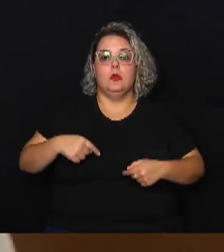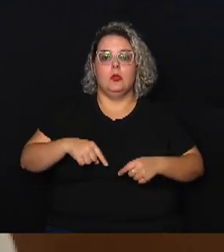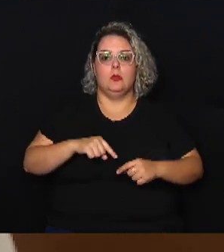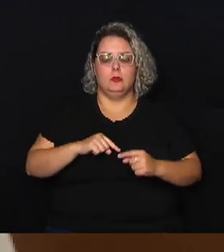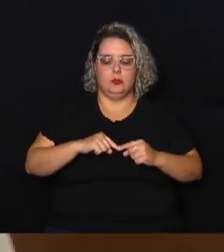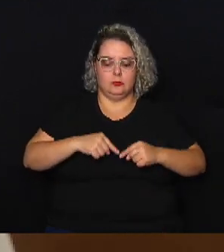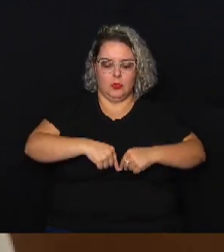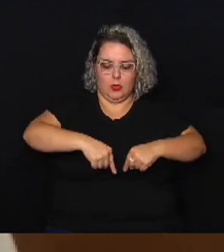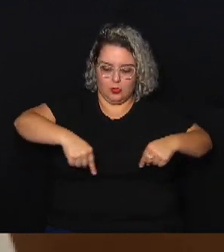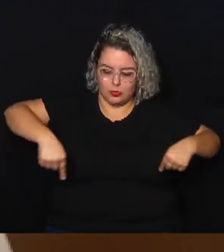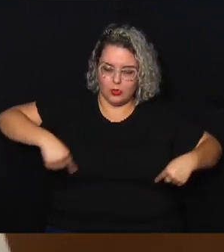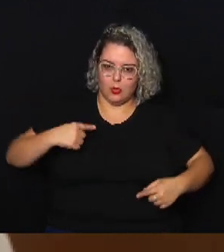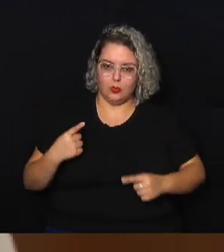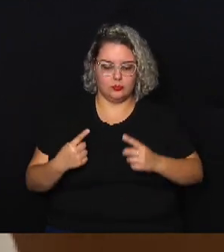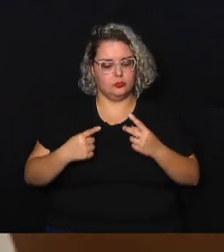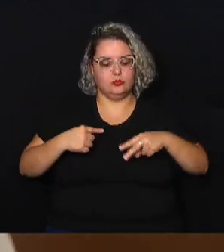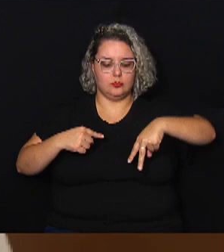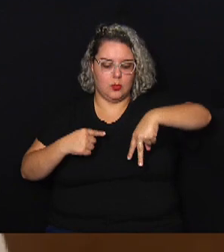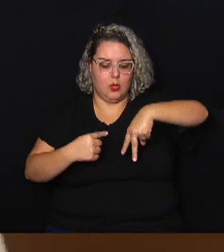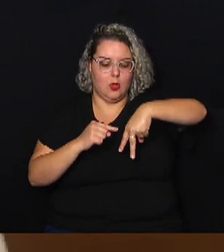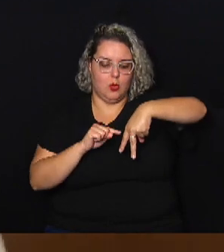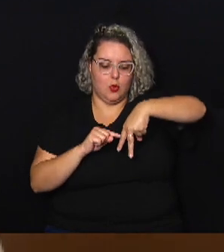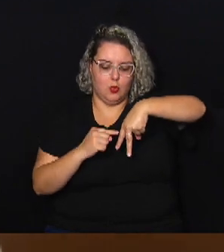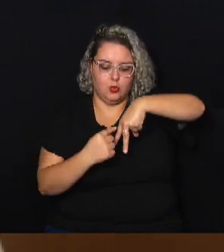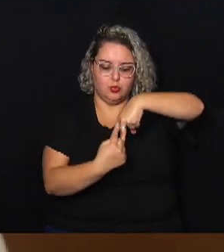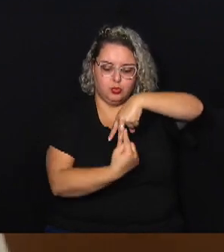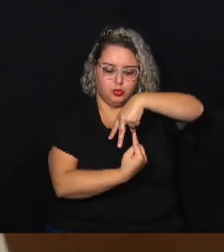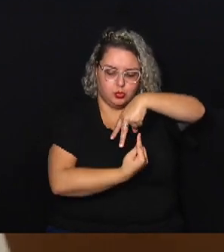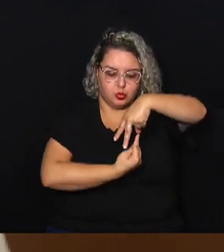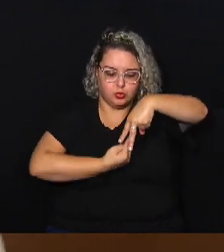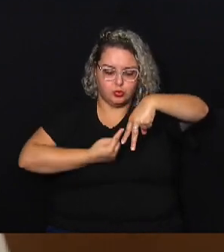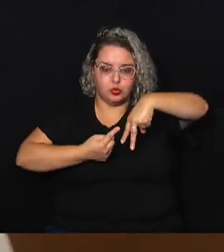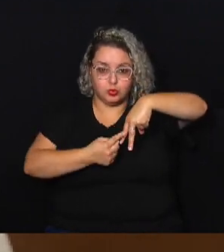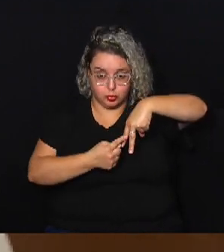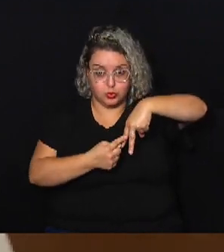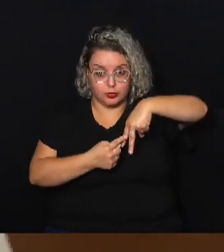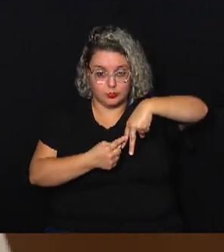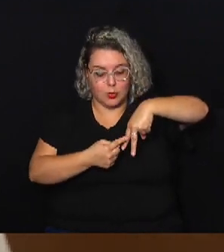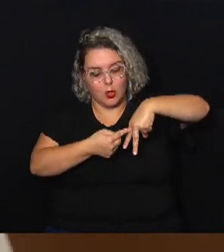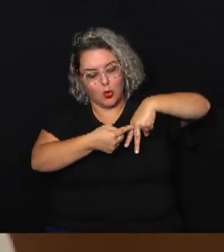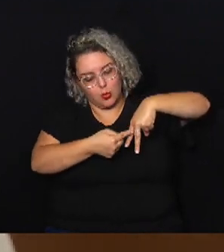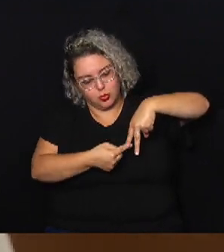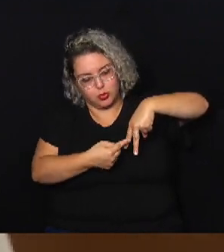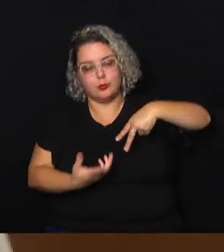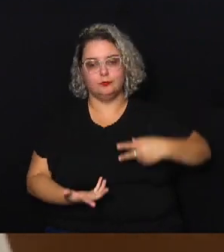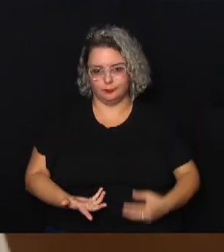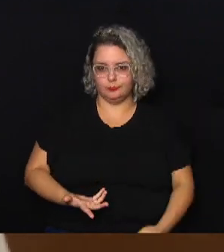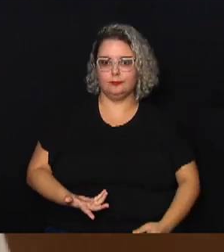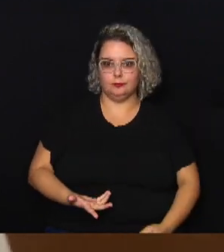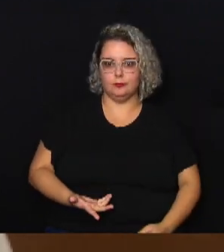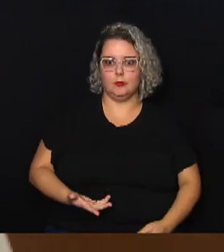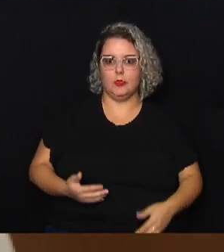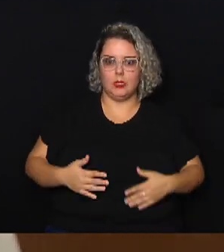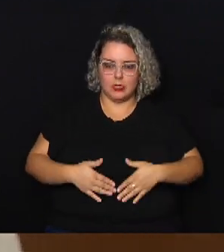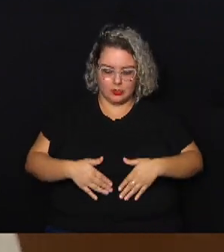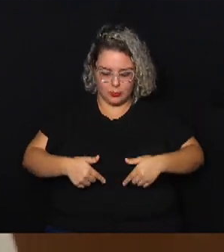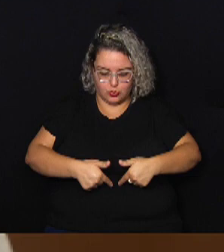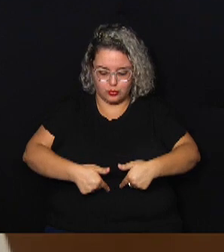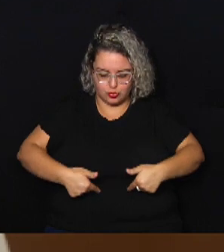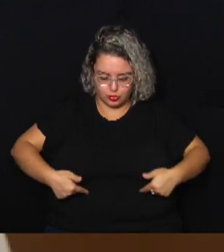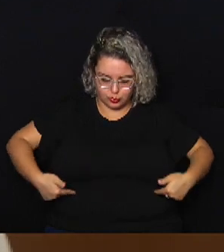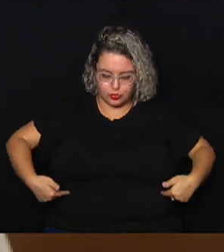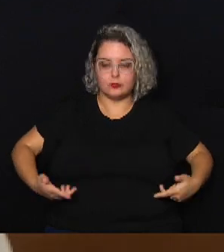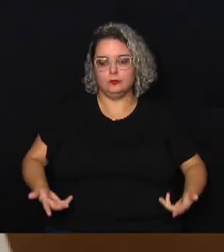seja, dando a volta no paciente, porque tem pele e excesso de pele até na região posterior, e isso às